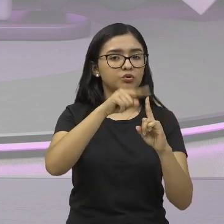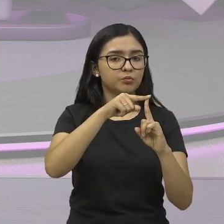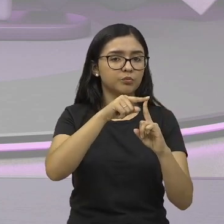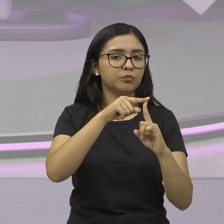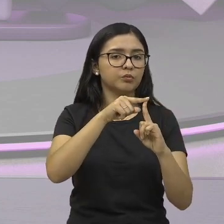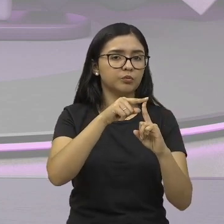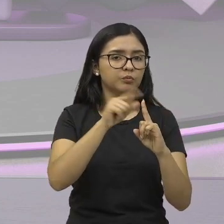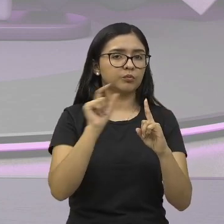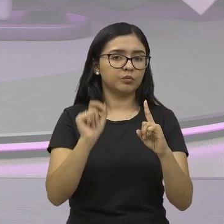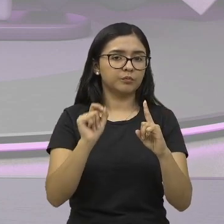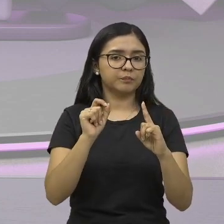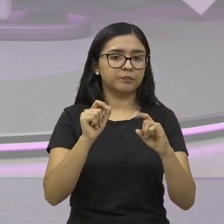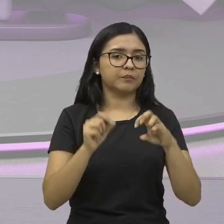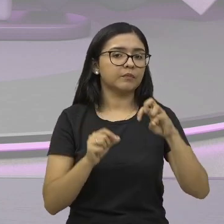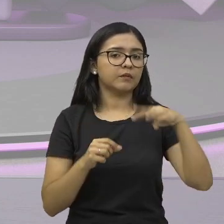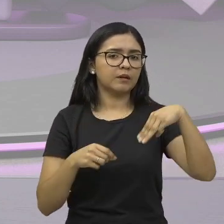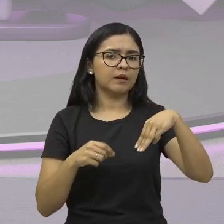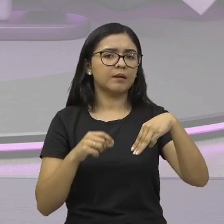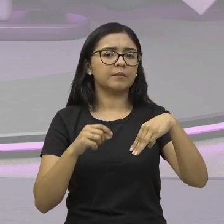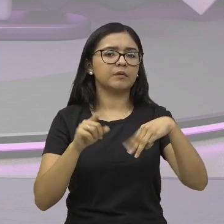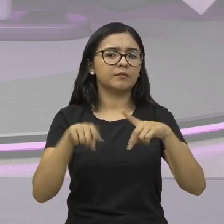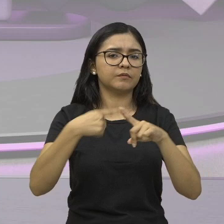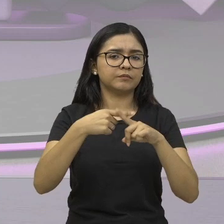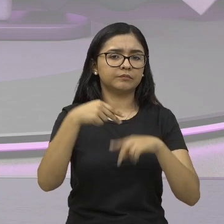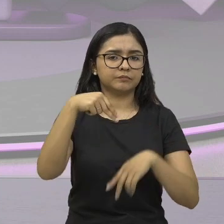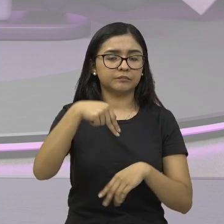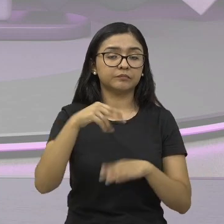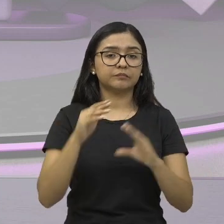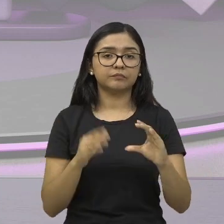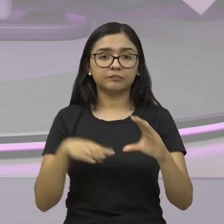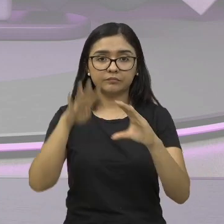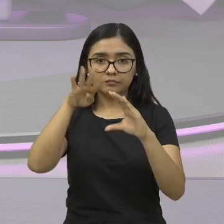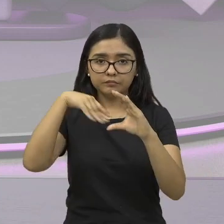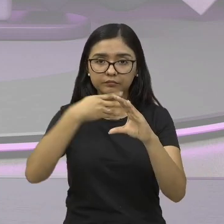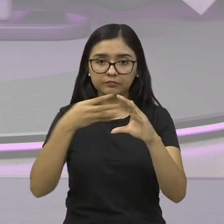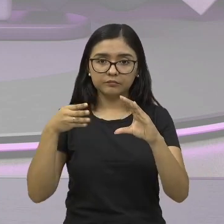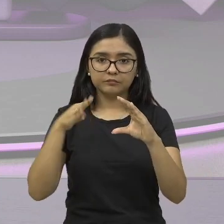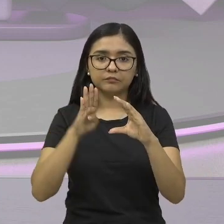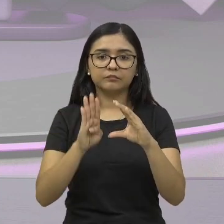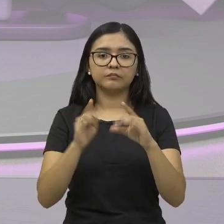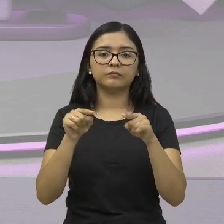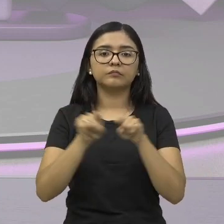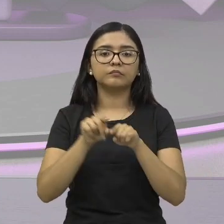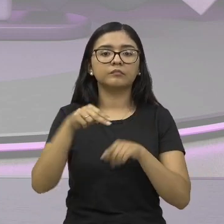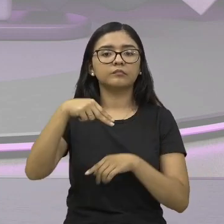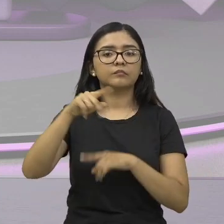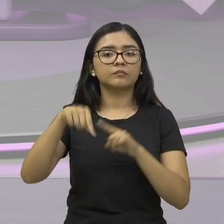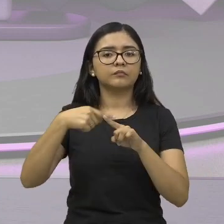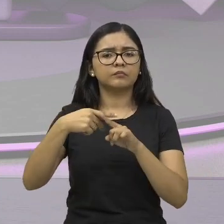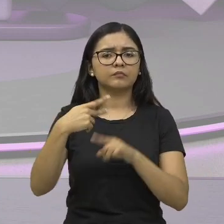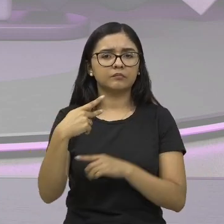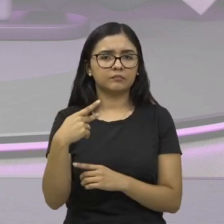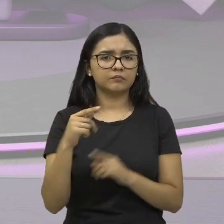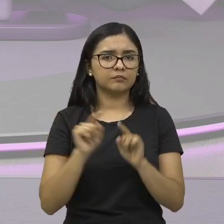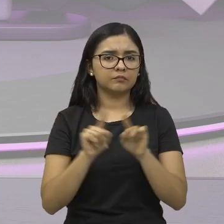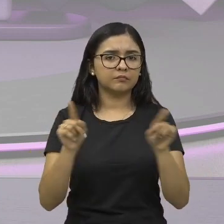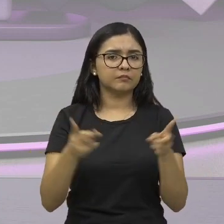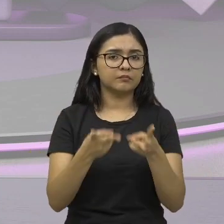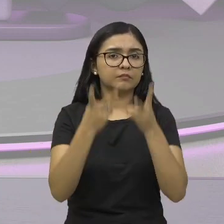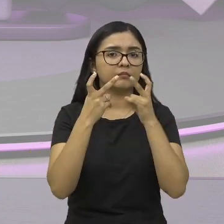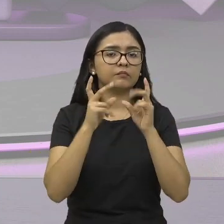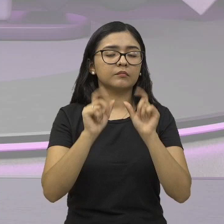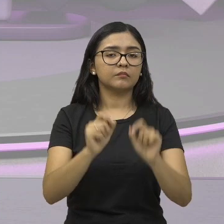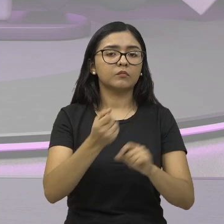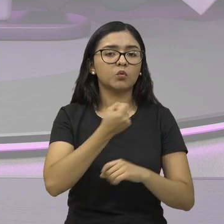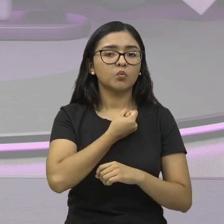aqui a matriz do tipo M por N, né? E a matriz B também do tipo N por P, por exemplo. Mas veja que o número